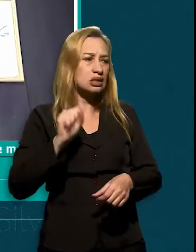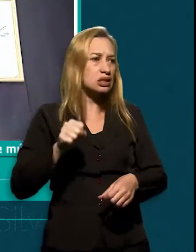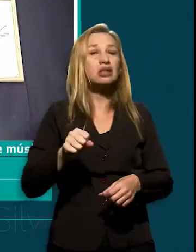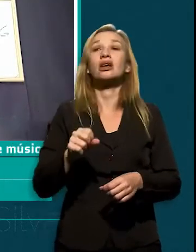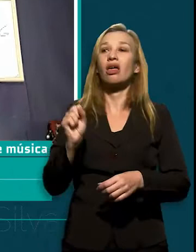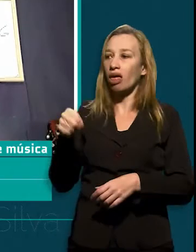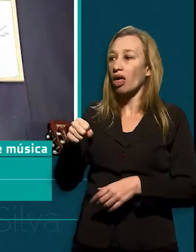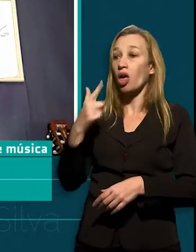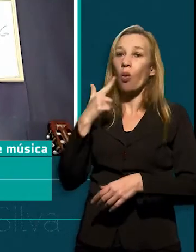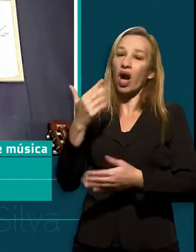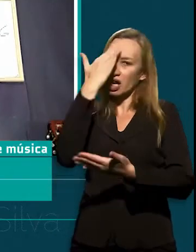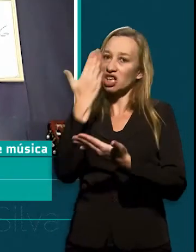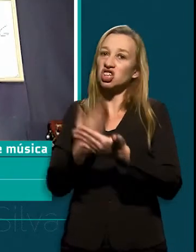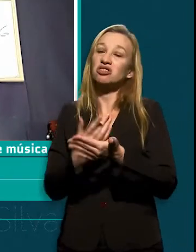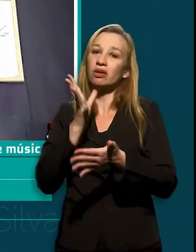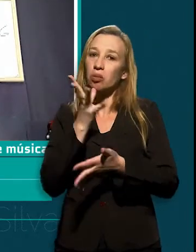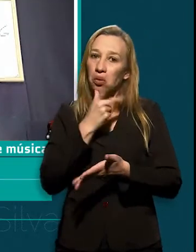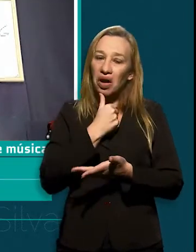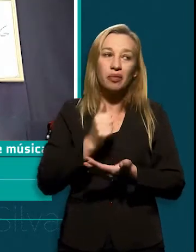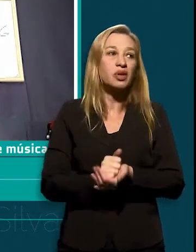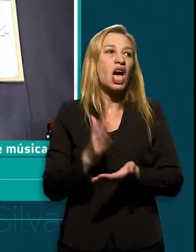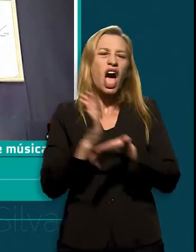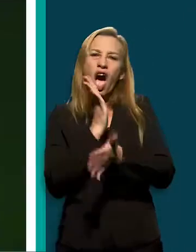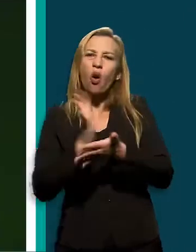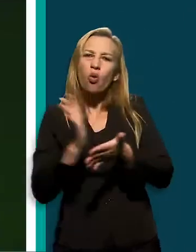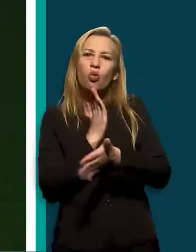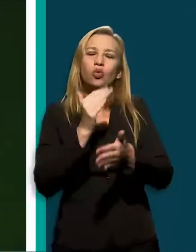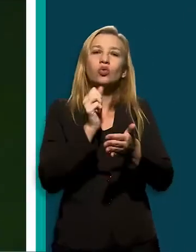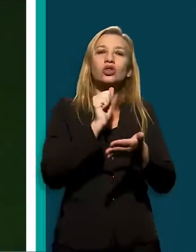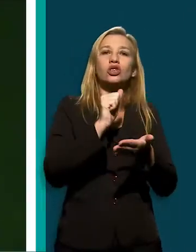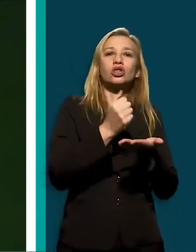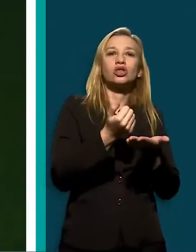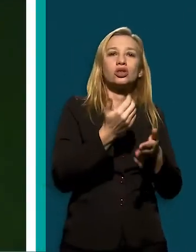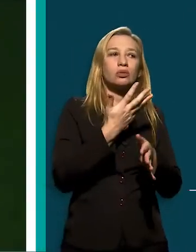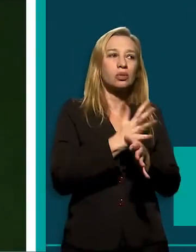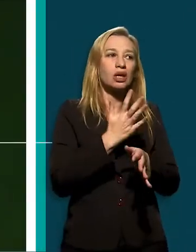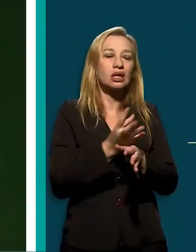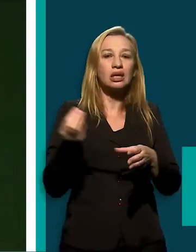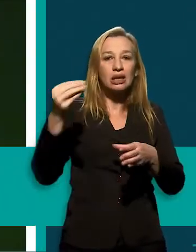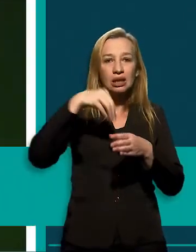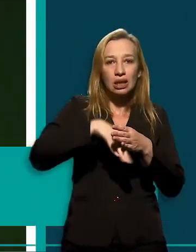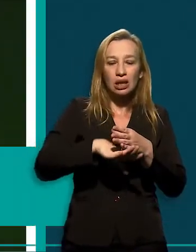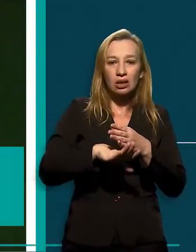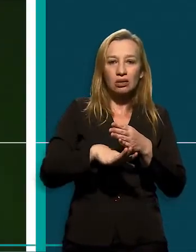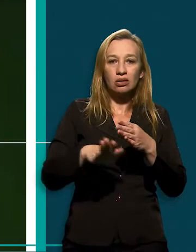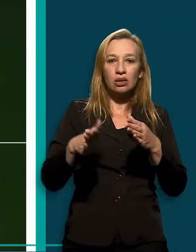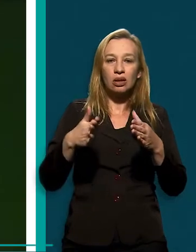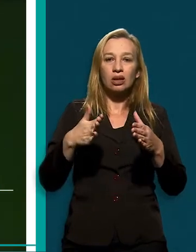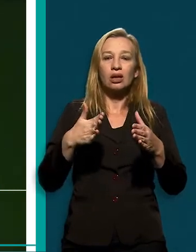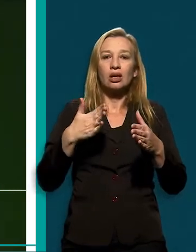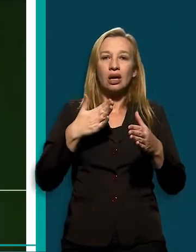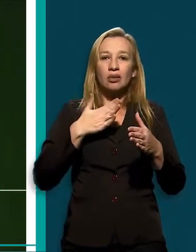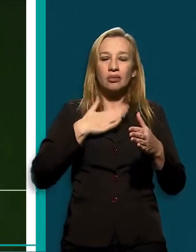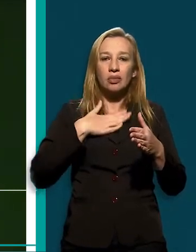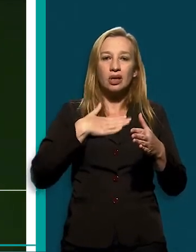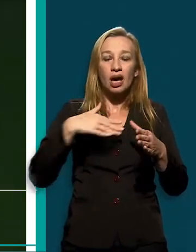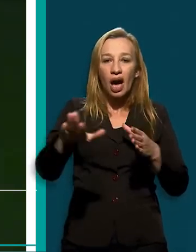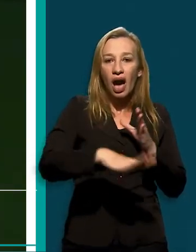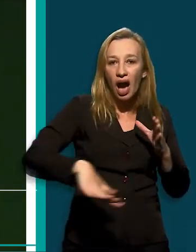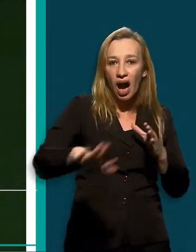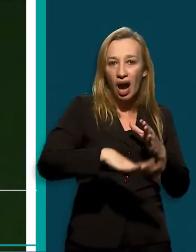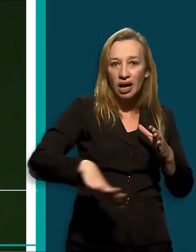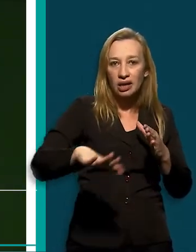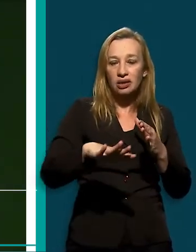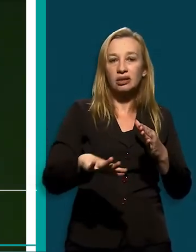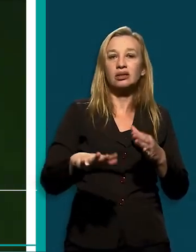que isso vai demorar bastante. E eu digo, algumas práticas dentro da minha área são fundamentais, como a lavagem de mãos correta, porque é